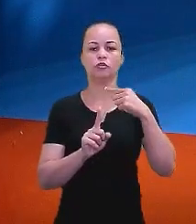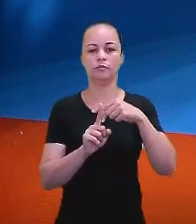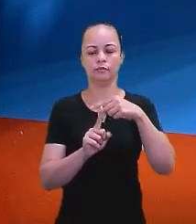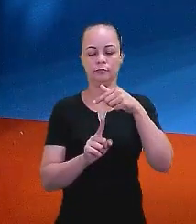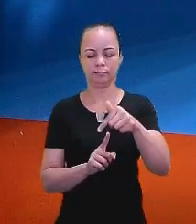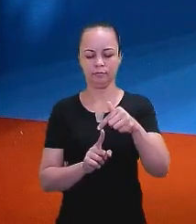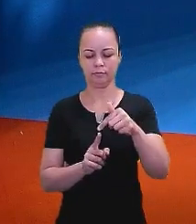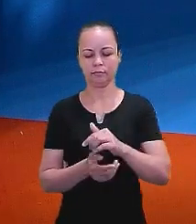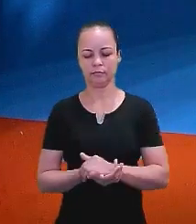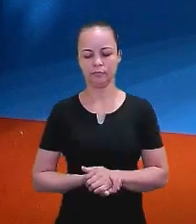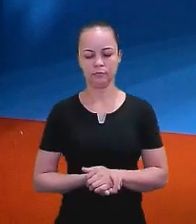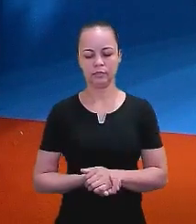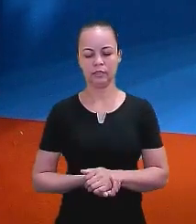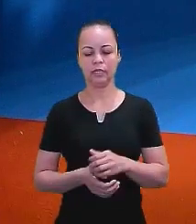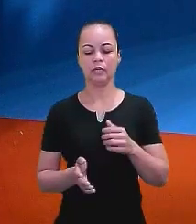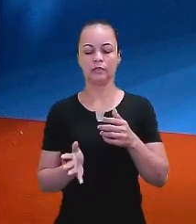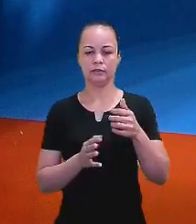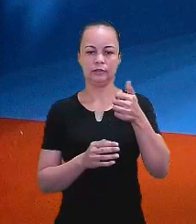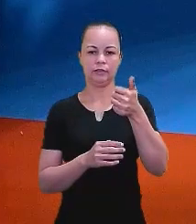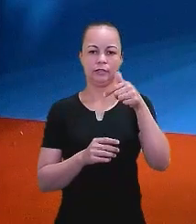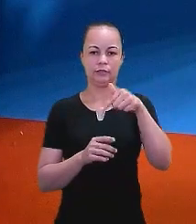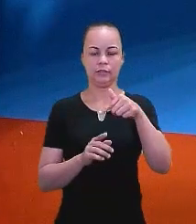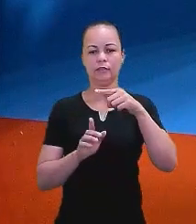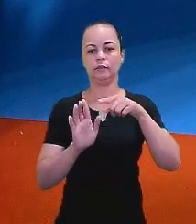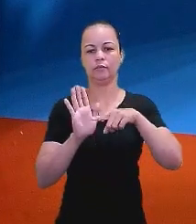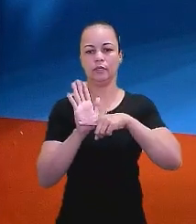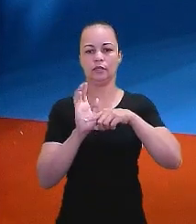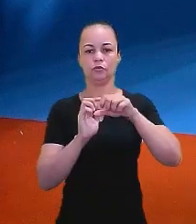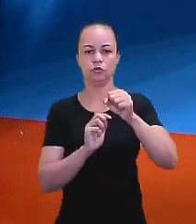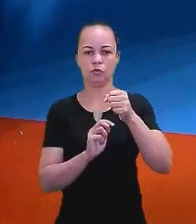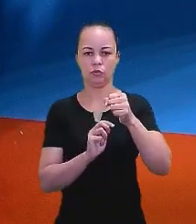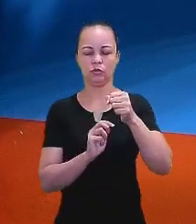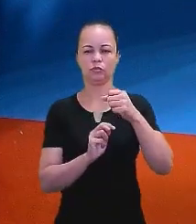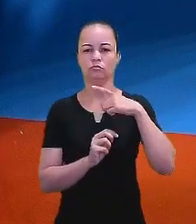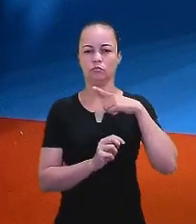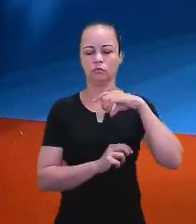7. 17 menos 8, eu vou ficar com quem? Com 9.